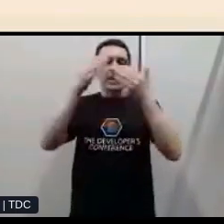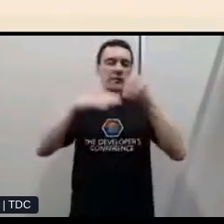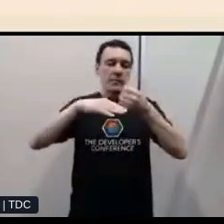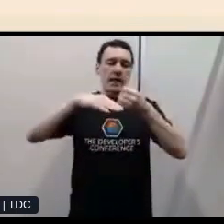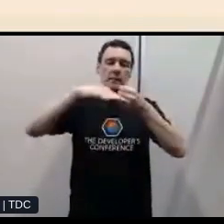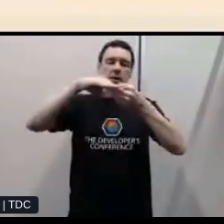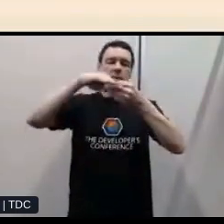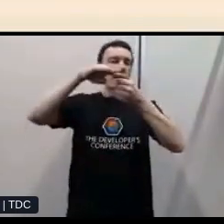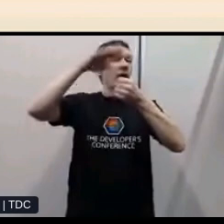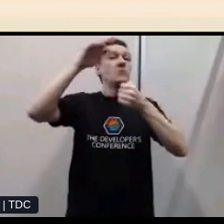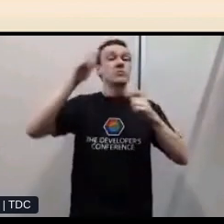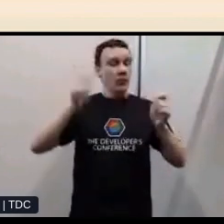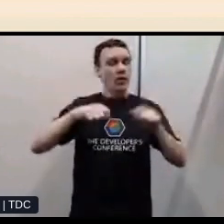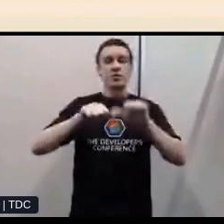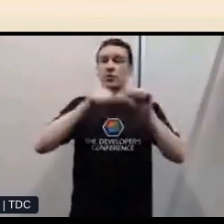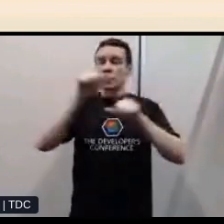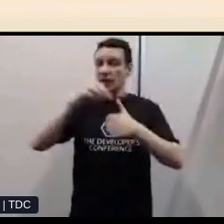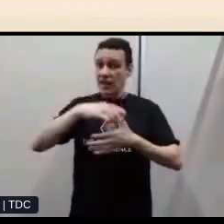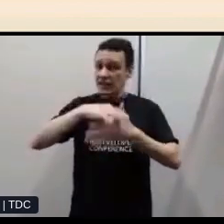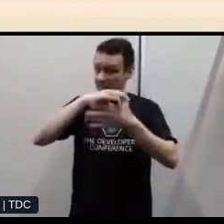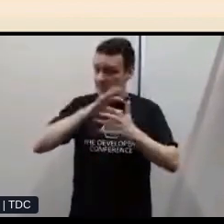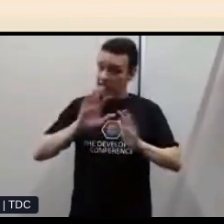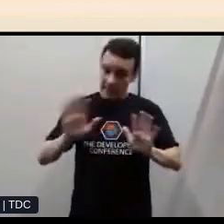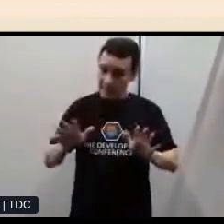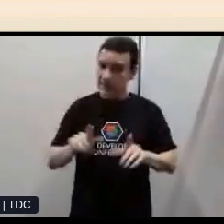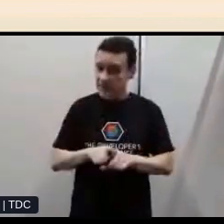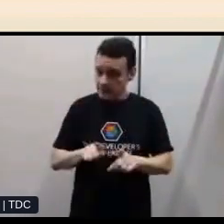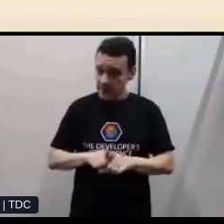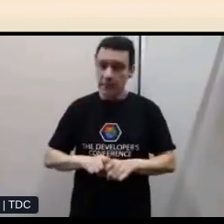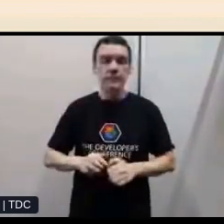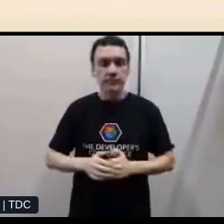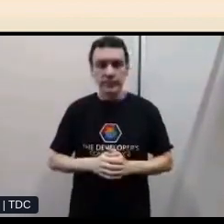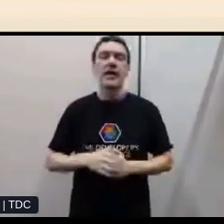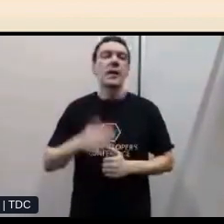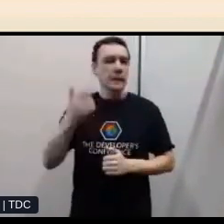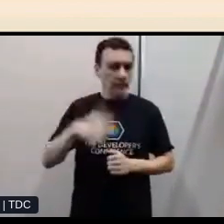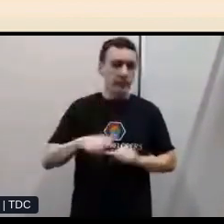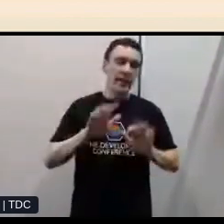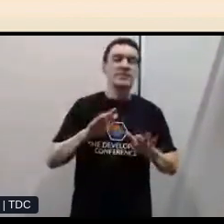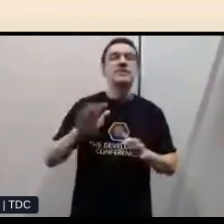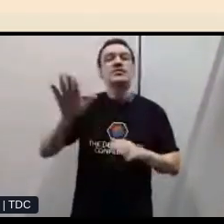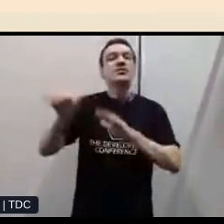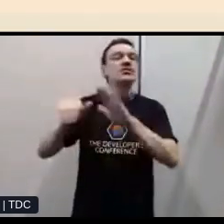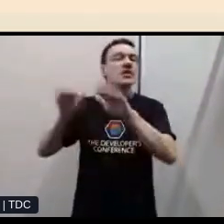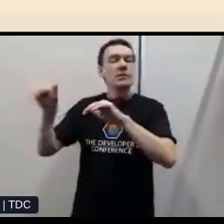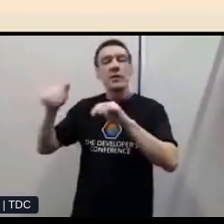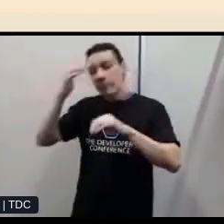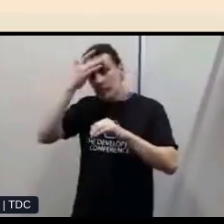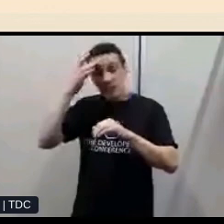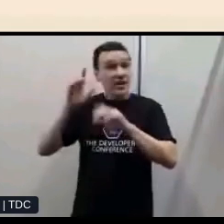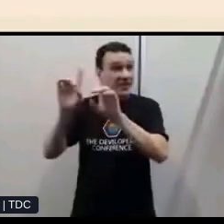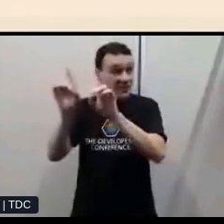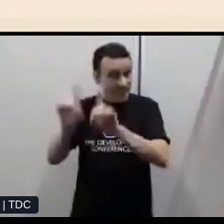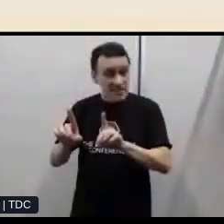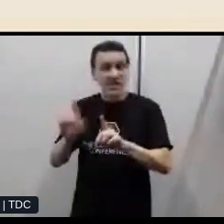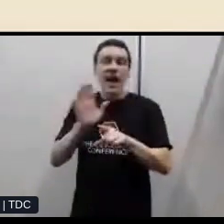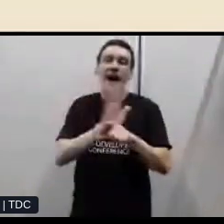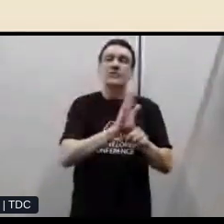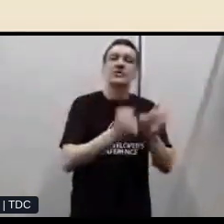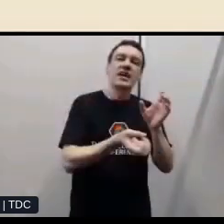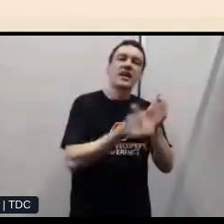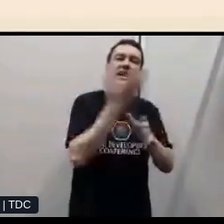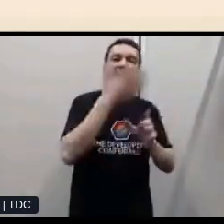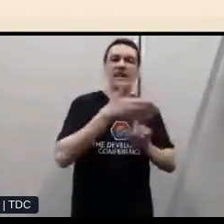de liderança. Uma outra questão também que eu acho muito importante é de trazer pessoas com deficiência para criar as tecnologias, porque a gente precisa